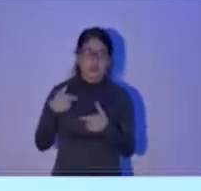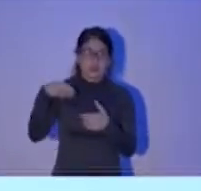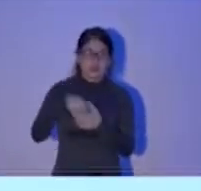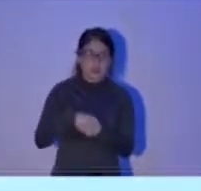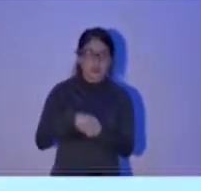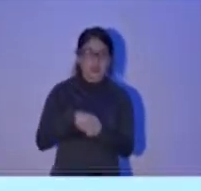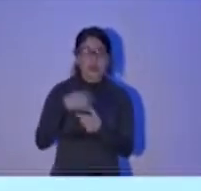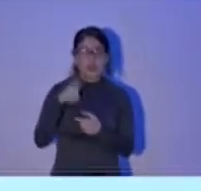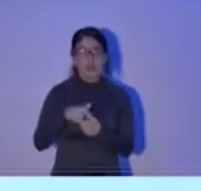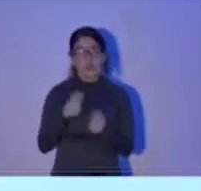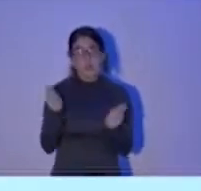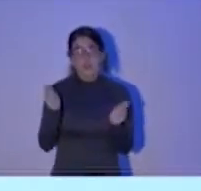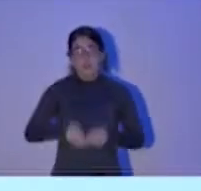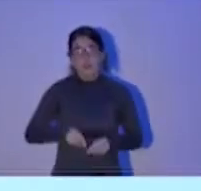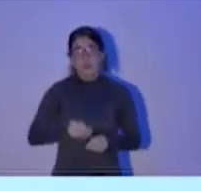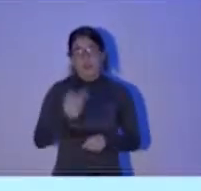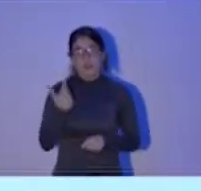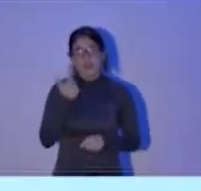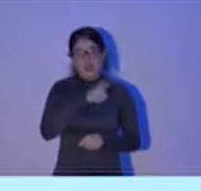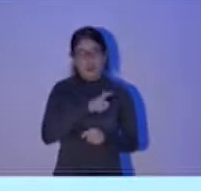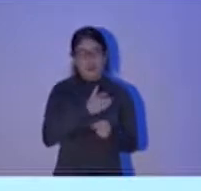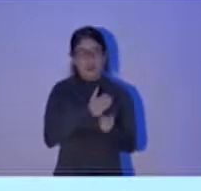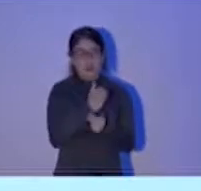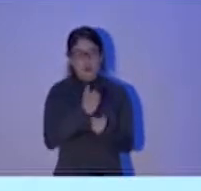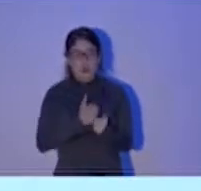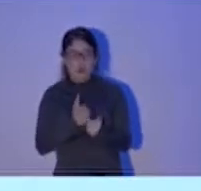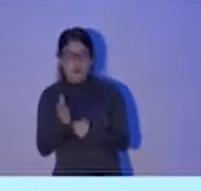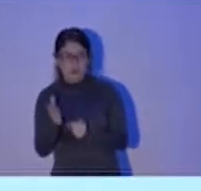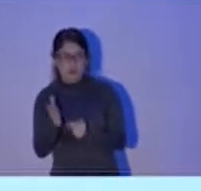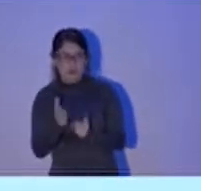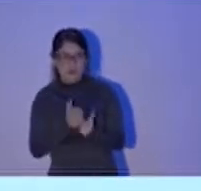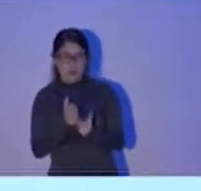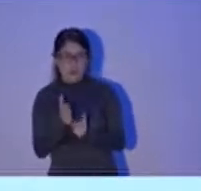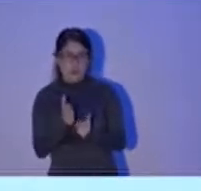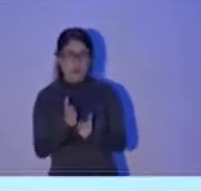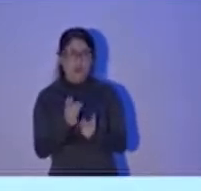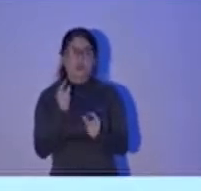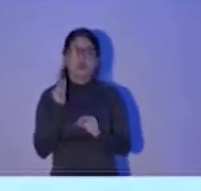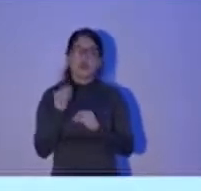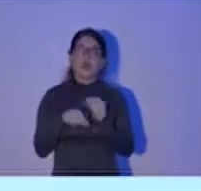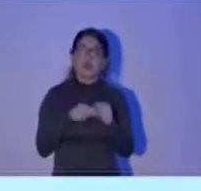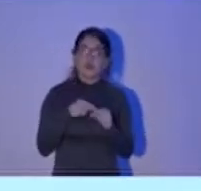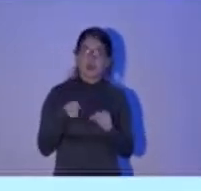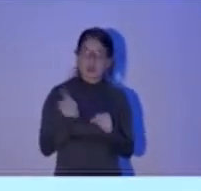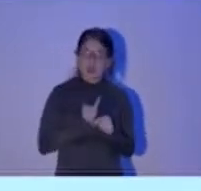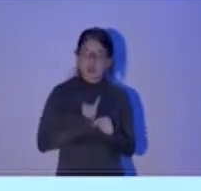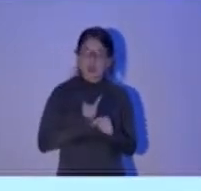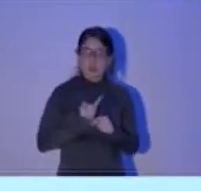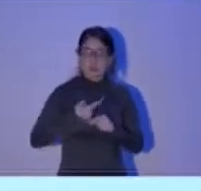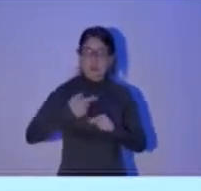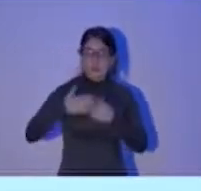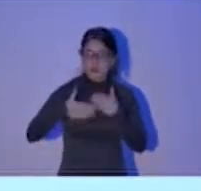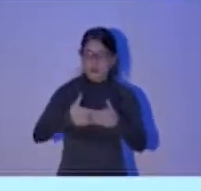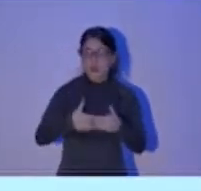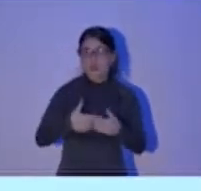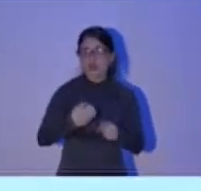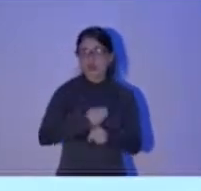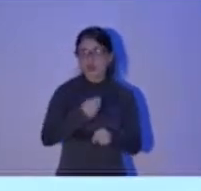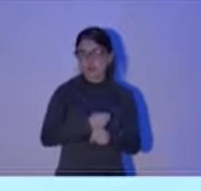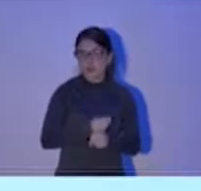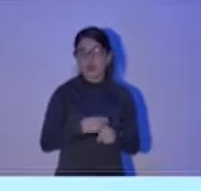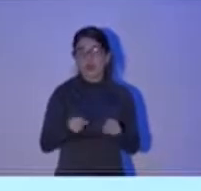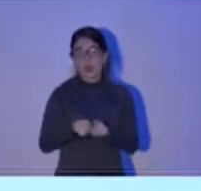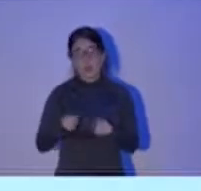a possibilidade de dois produtos, além de todo o processo de construção, de participação, de